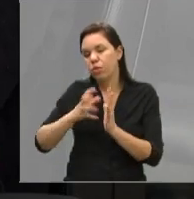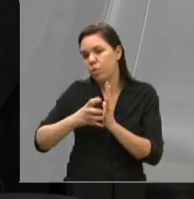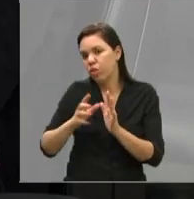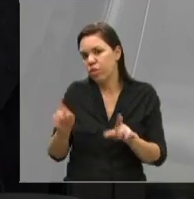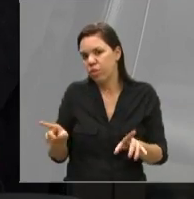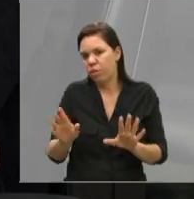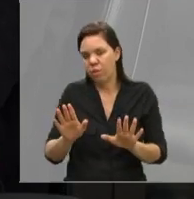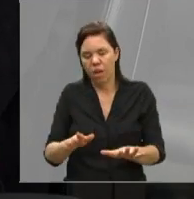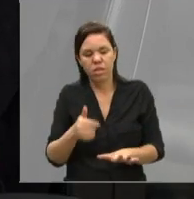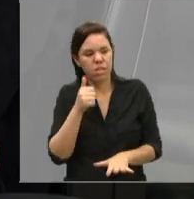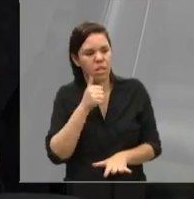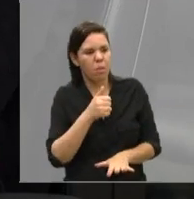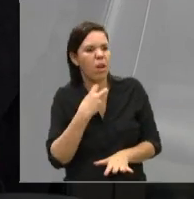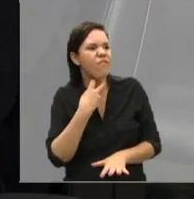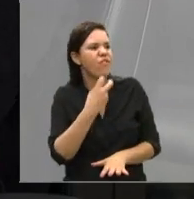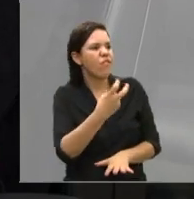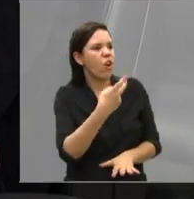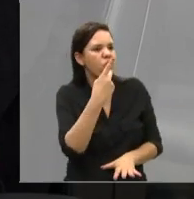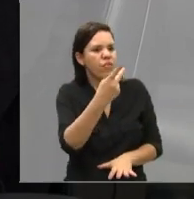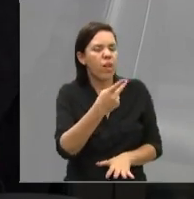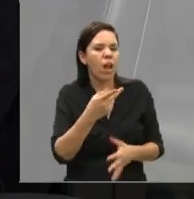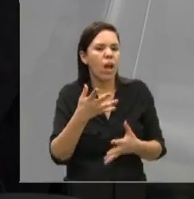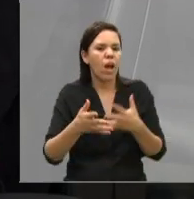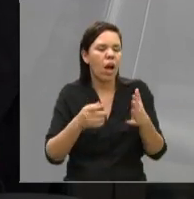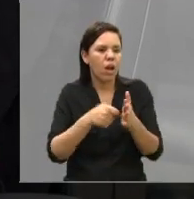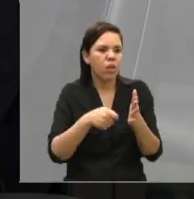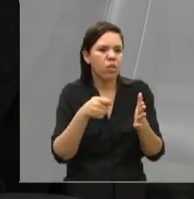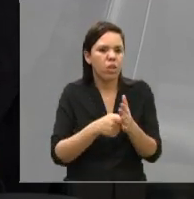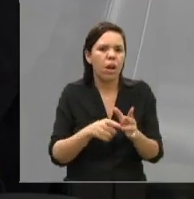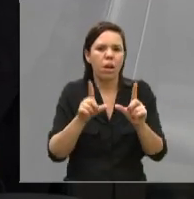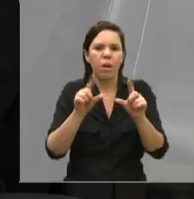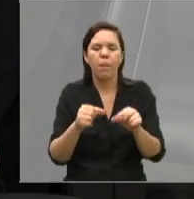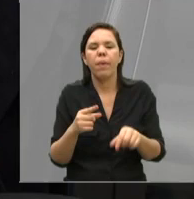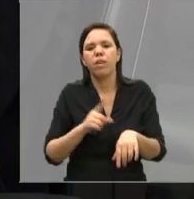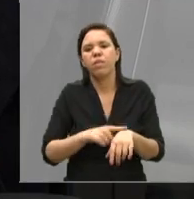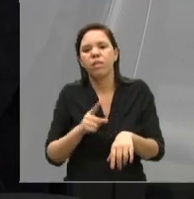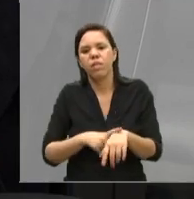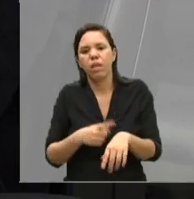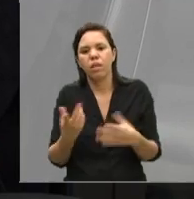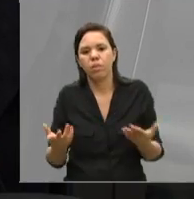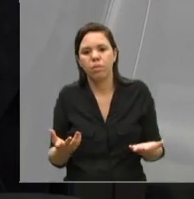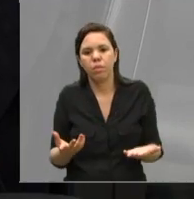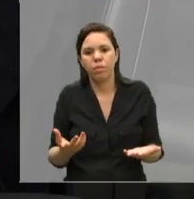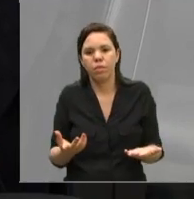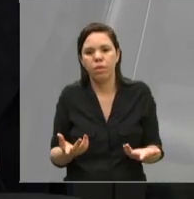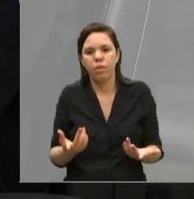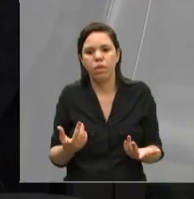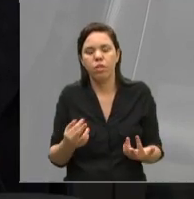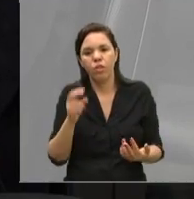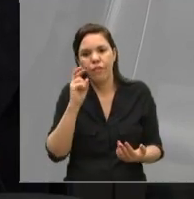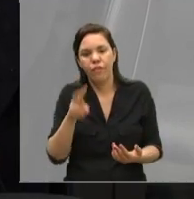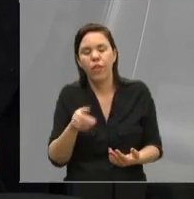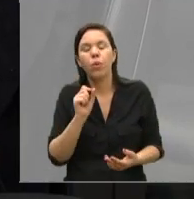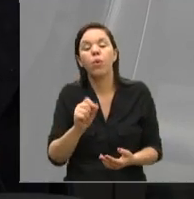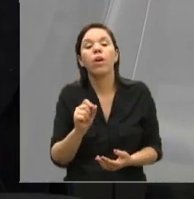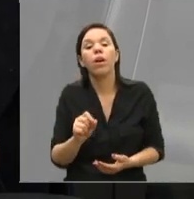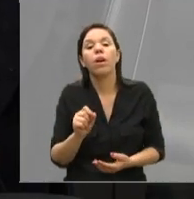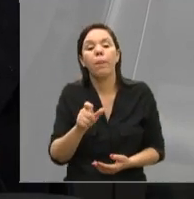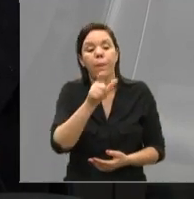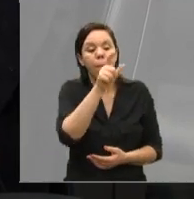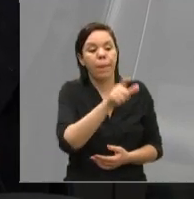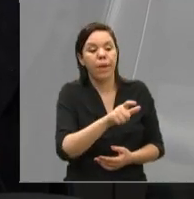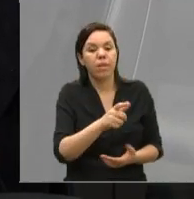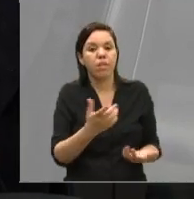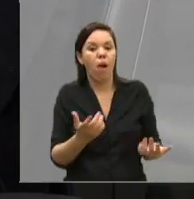dela vale menos na formulação do programa do partido. A gente viu os casos das laranjas, né? Quer dizer, isso